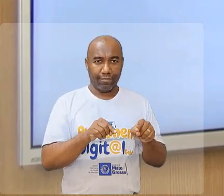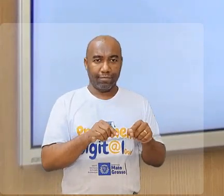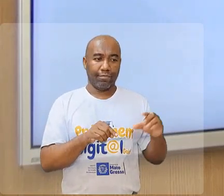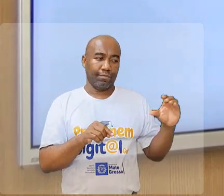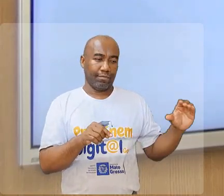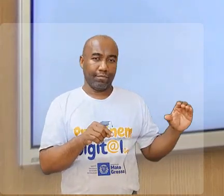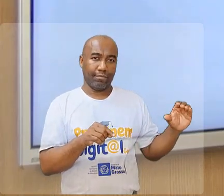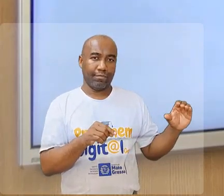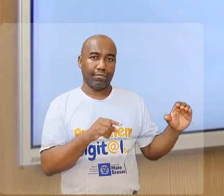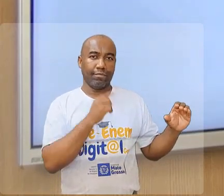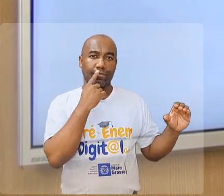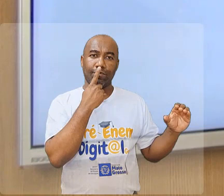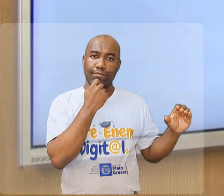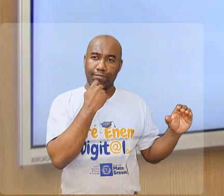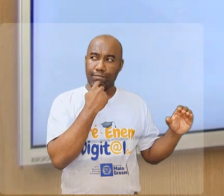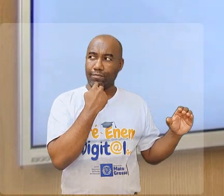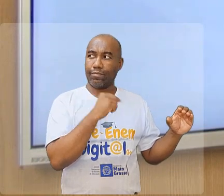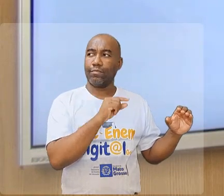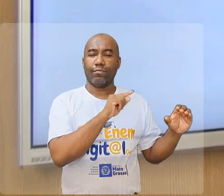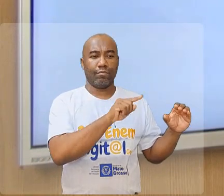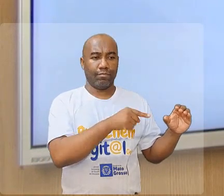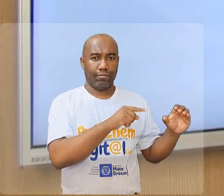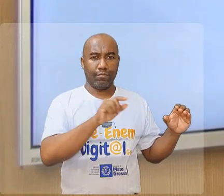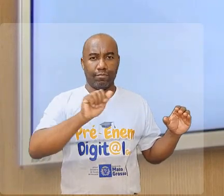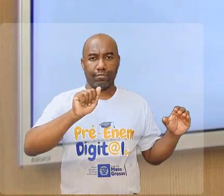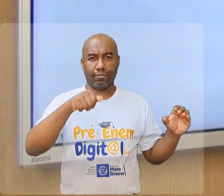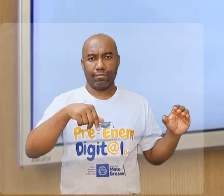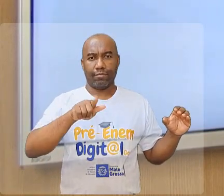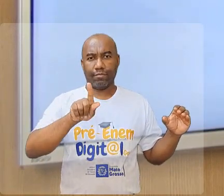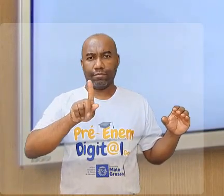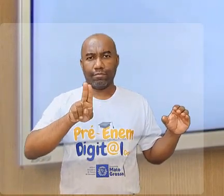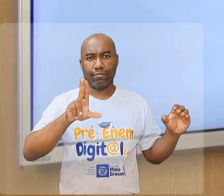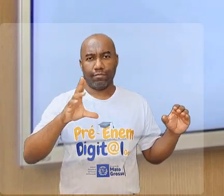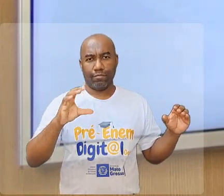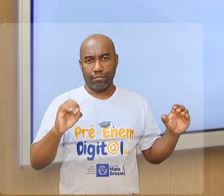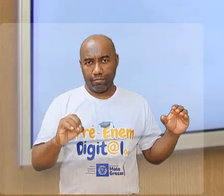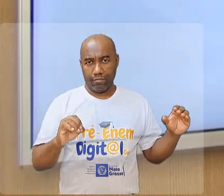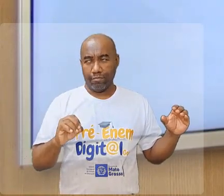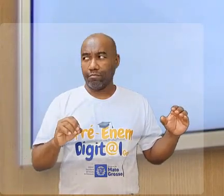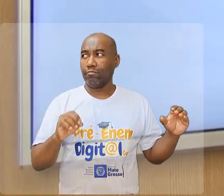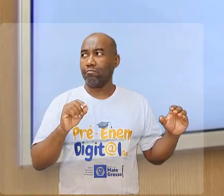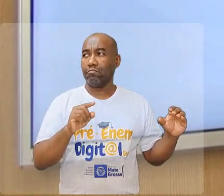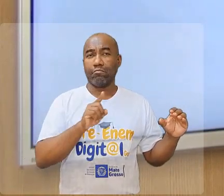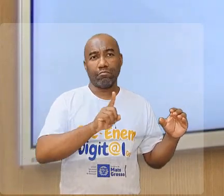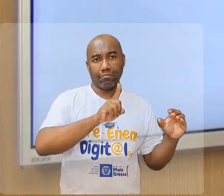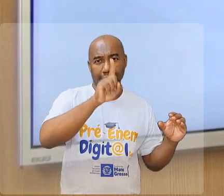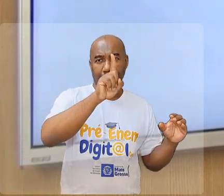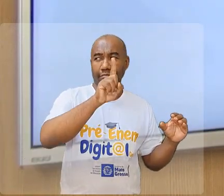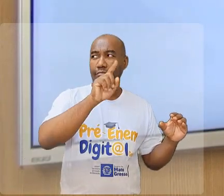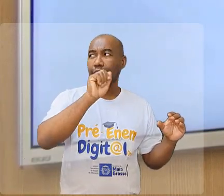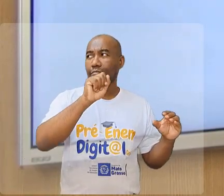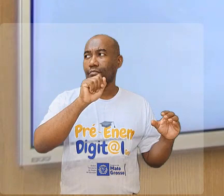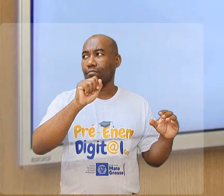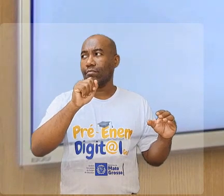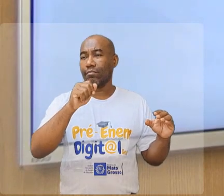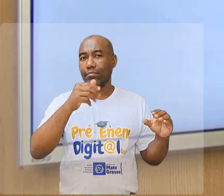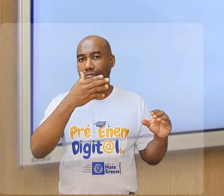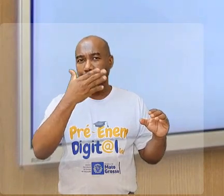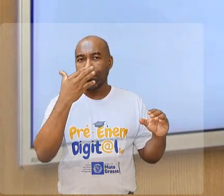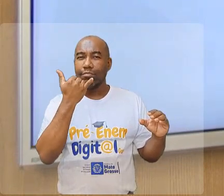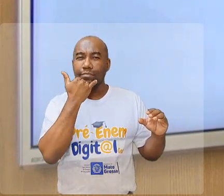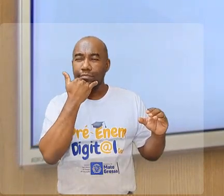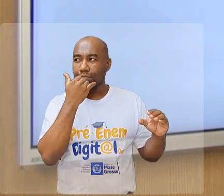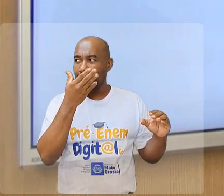tá o vermelho quer dizer que aquele ângulo ali em cima certo a parte que eu esqueci de mencionar